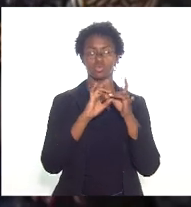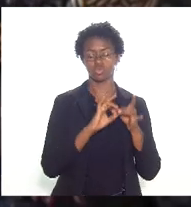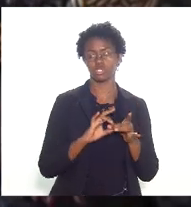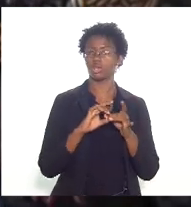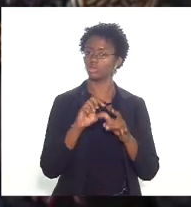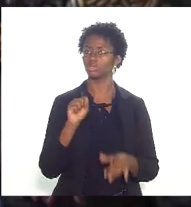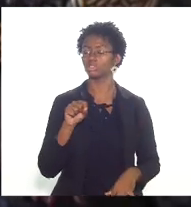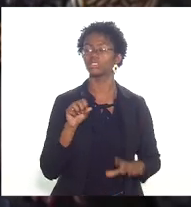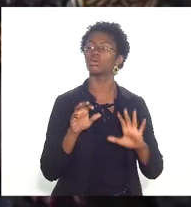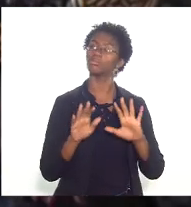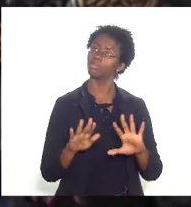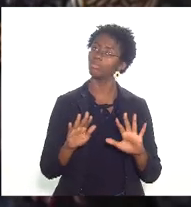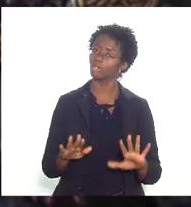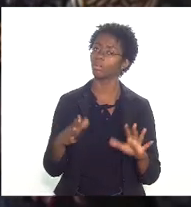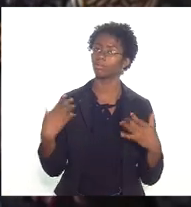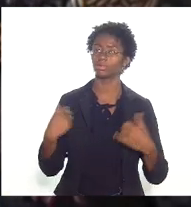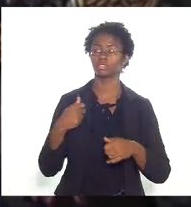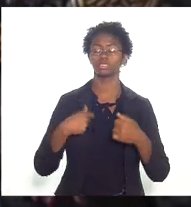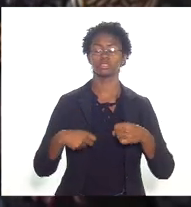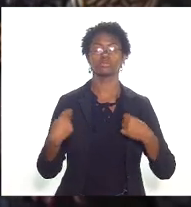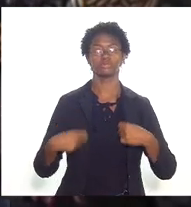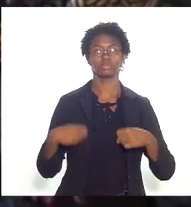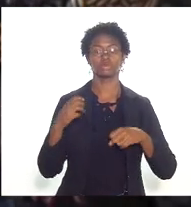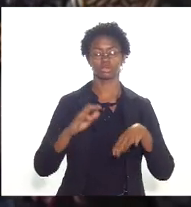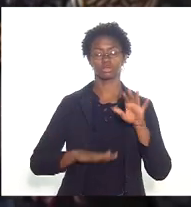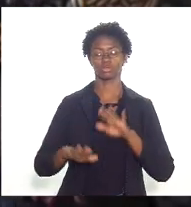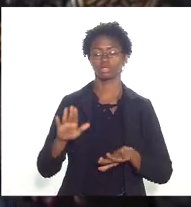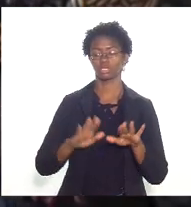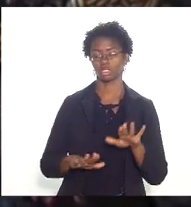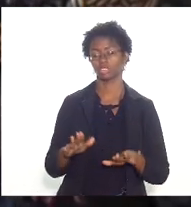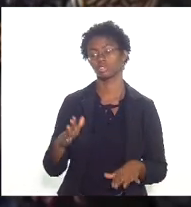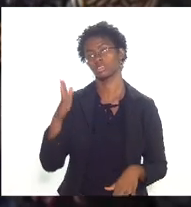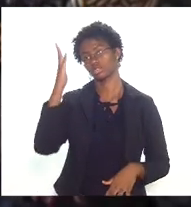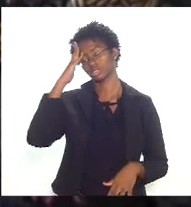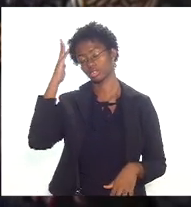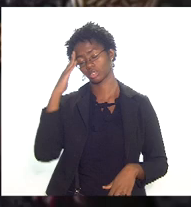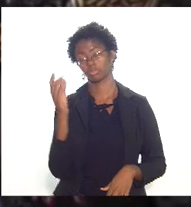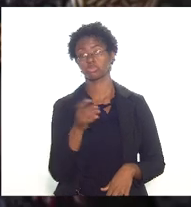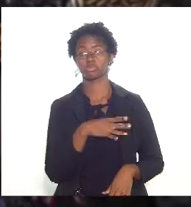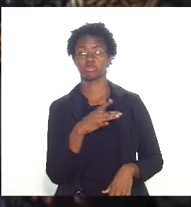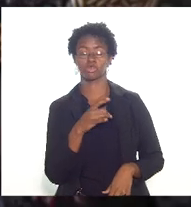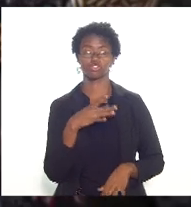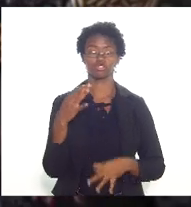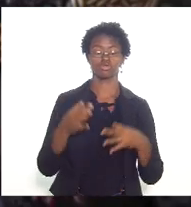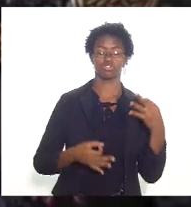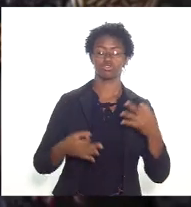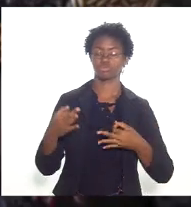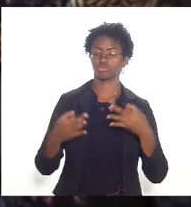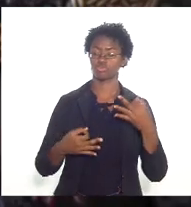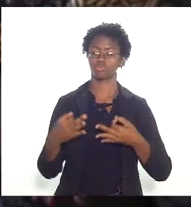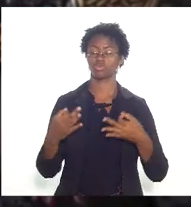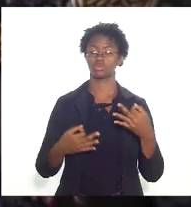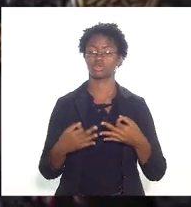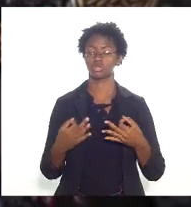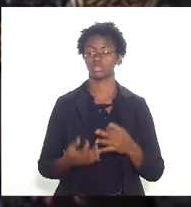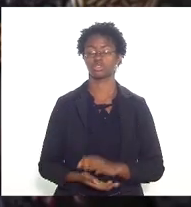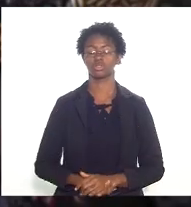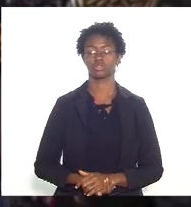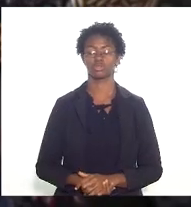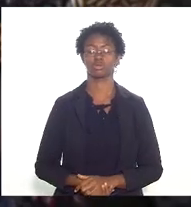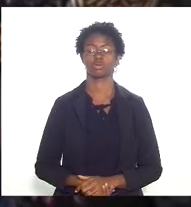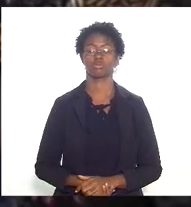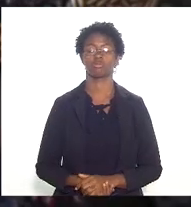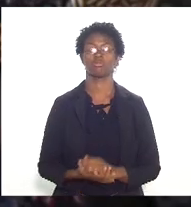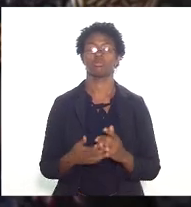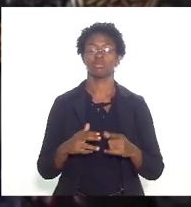tem muito muito cuidado é causa uma insegurança jurídica muito grande essa questão e cruzou